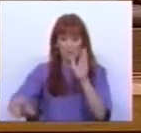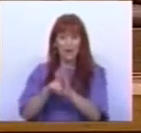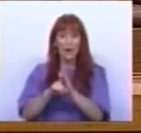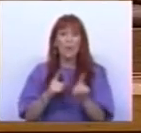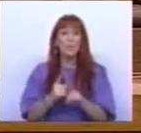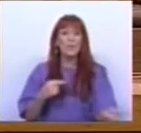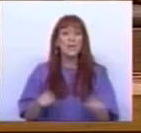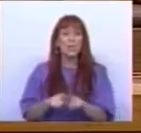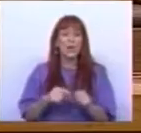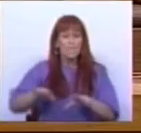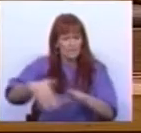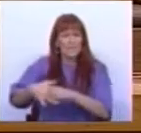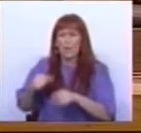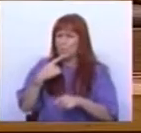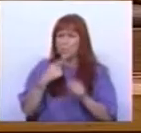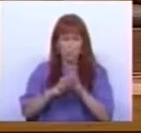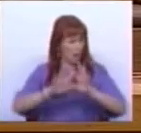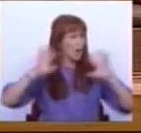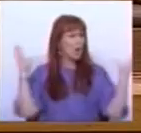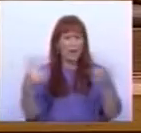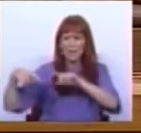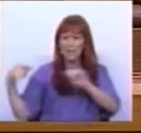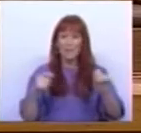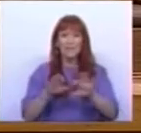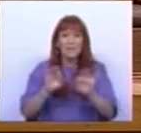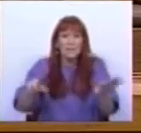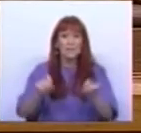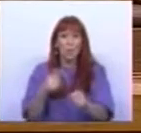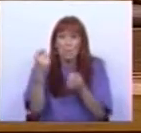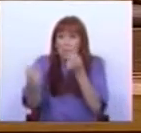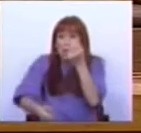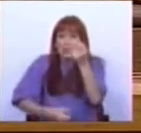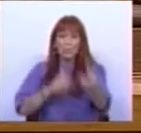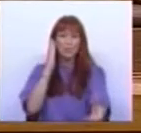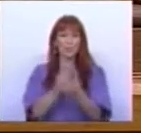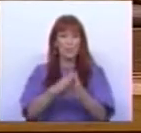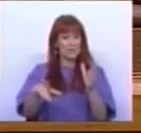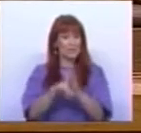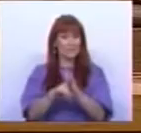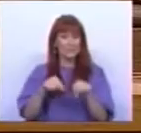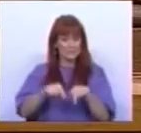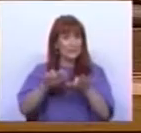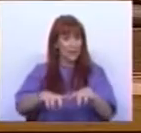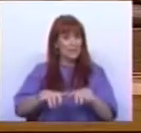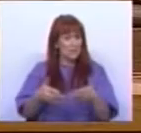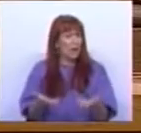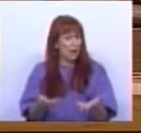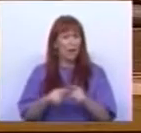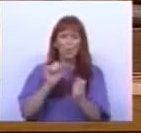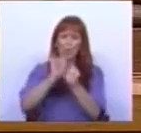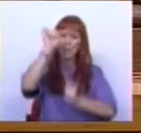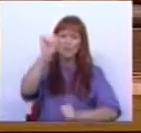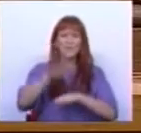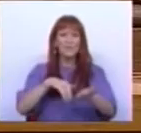que conheceu uma participação e um alargado debate, talvez como poucos processos legislativos nesta Assembleia. Um